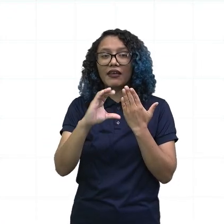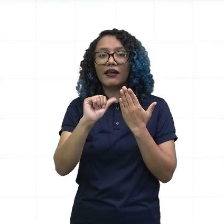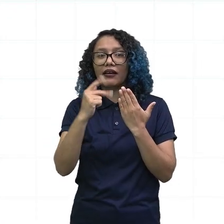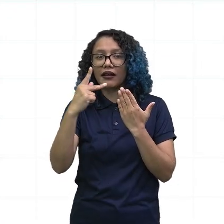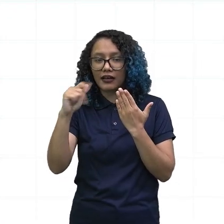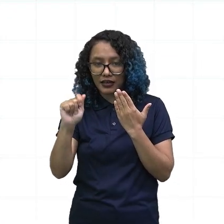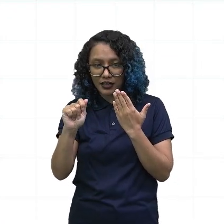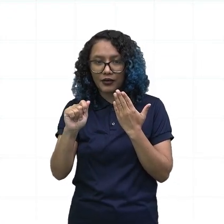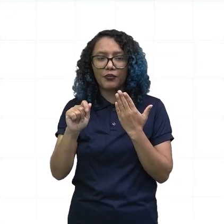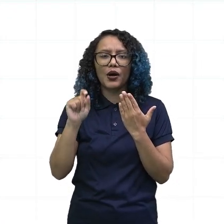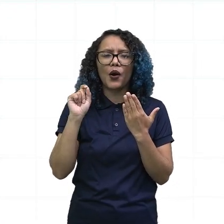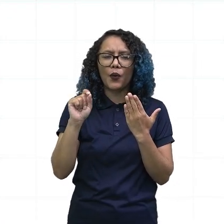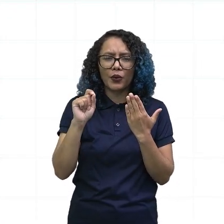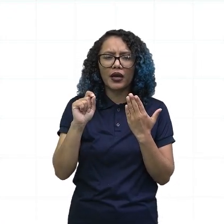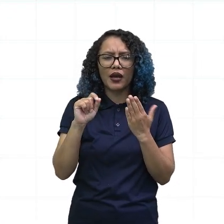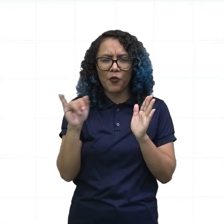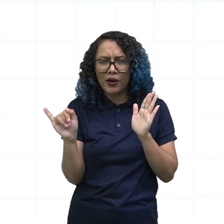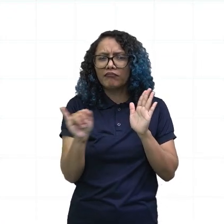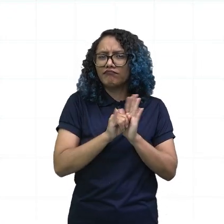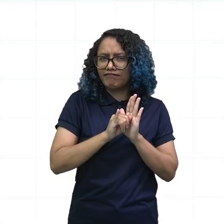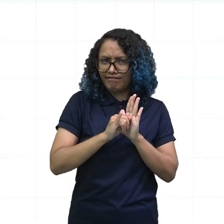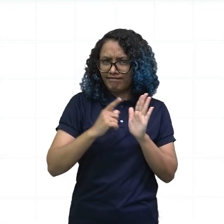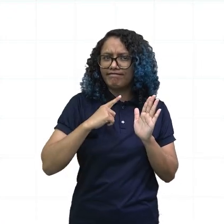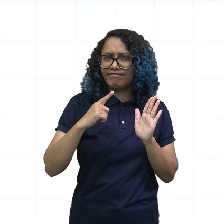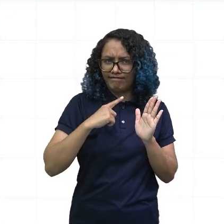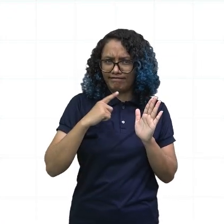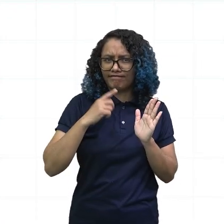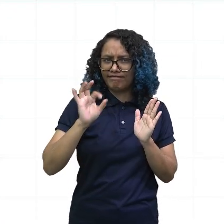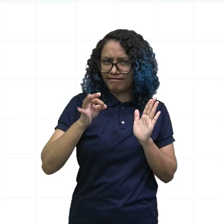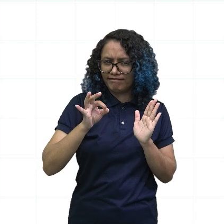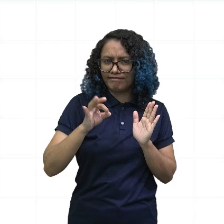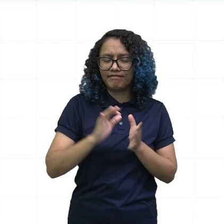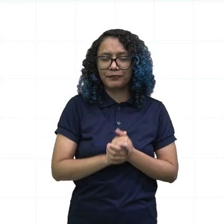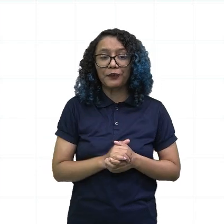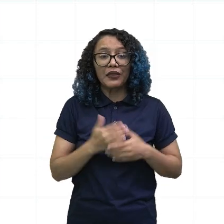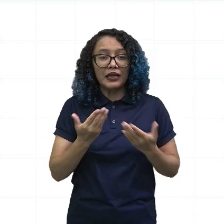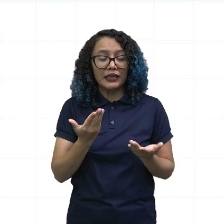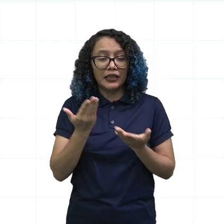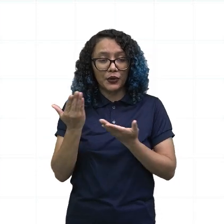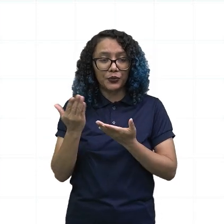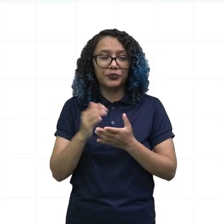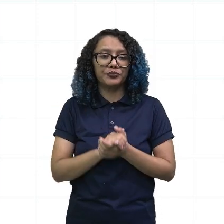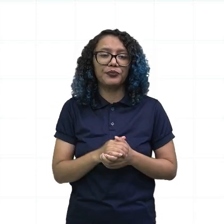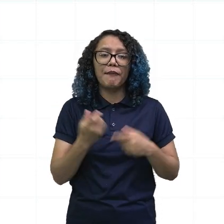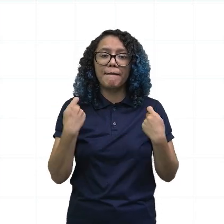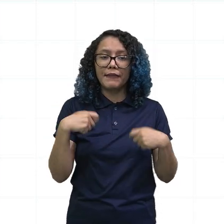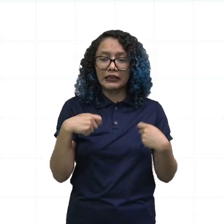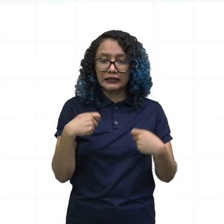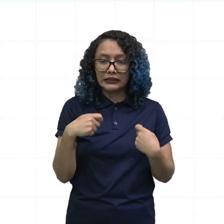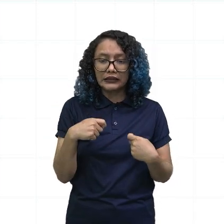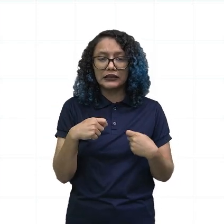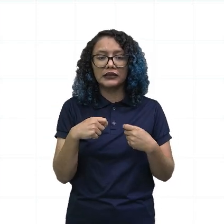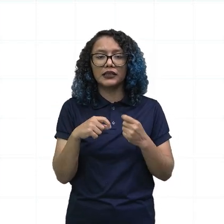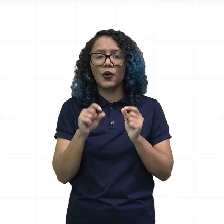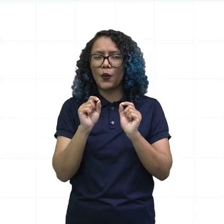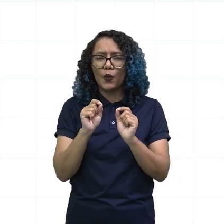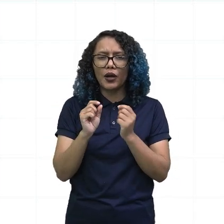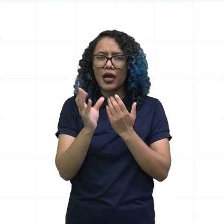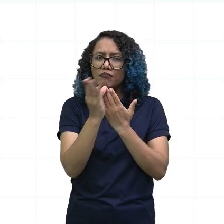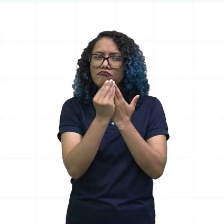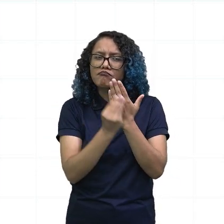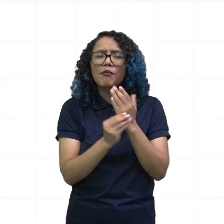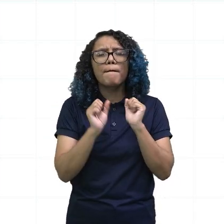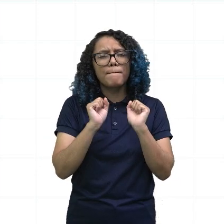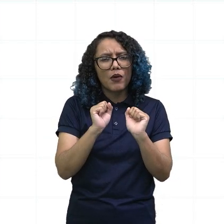ela traz uma identidade, né? Com certeza. Aí, para o nosso aluno, né, ele vai colocar, ele pode colocar a